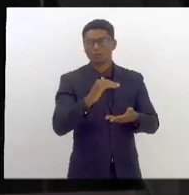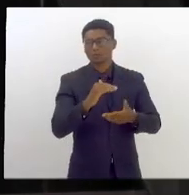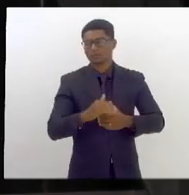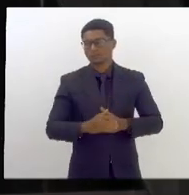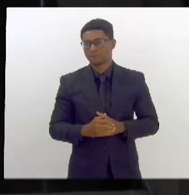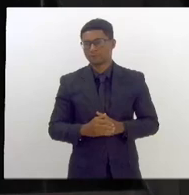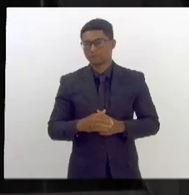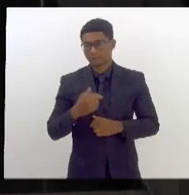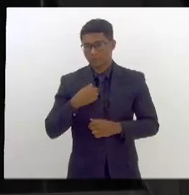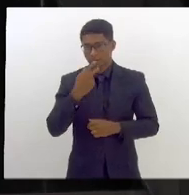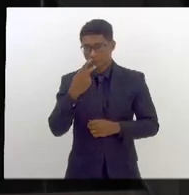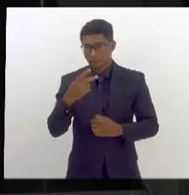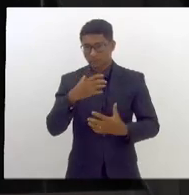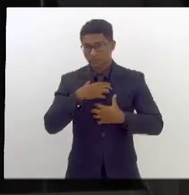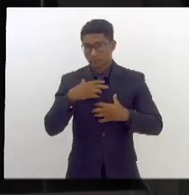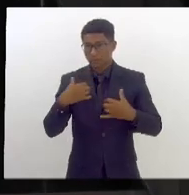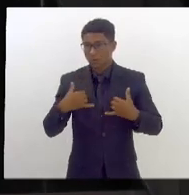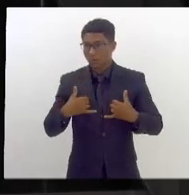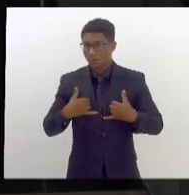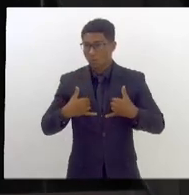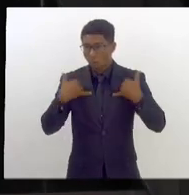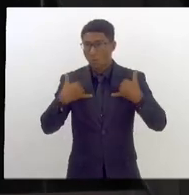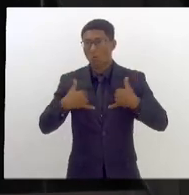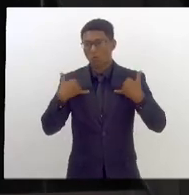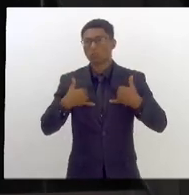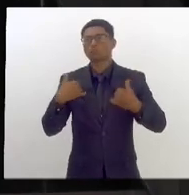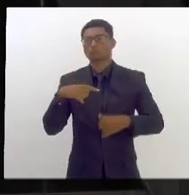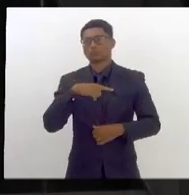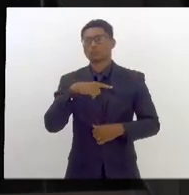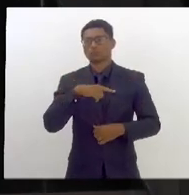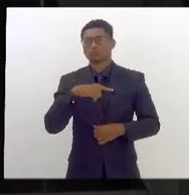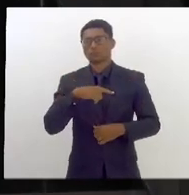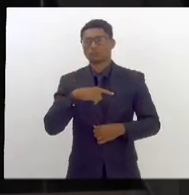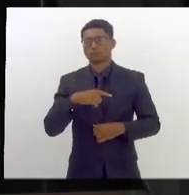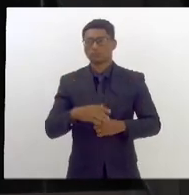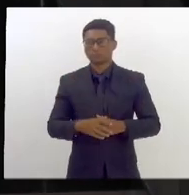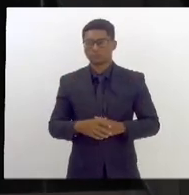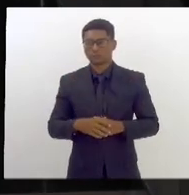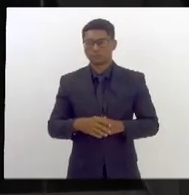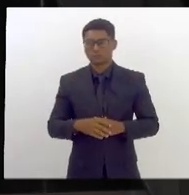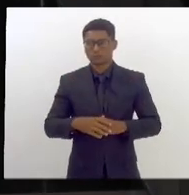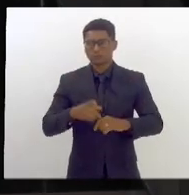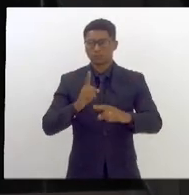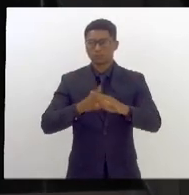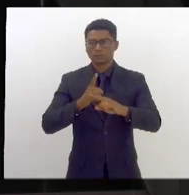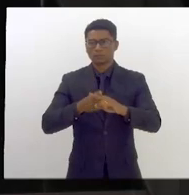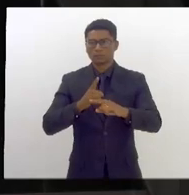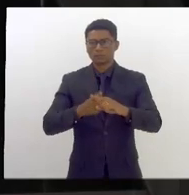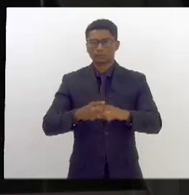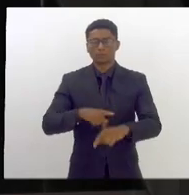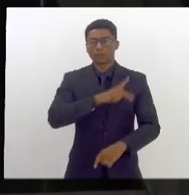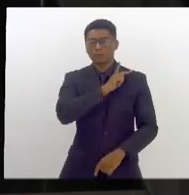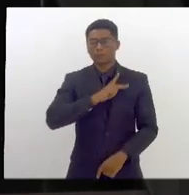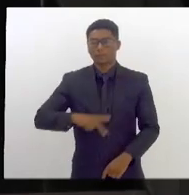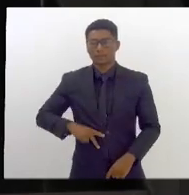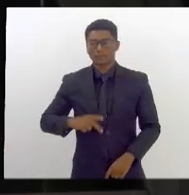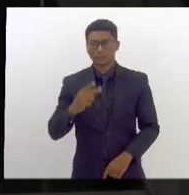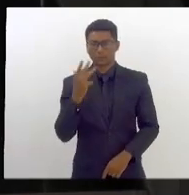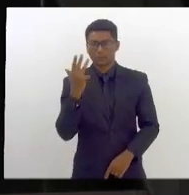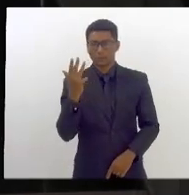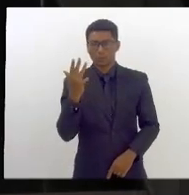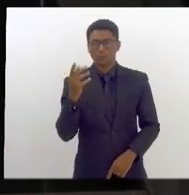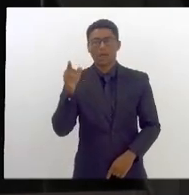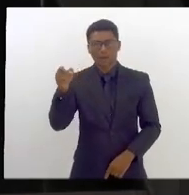me orgulho da manifestação A esse respeito que já fez o presidente eleito Luiz Inácio Lula da Silva